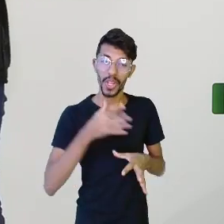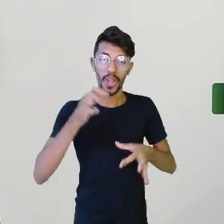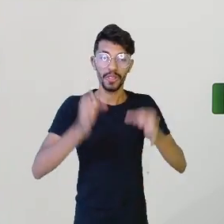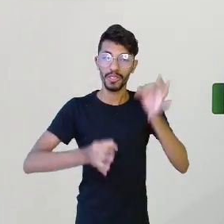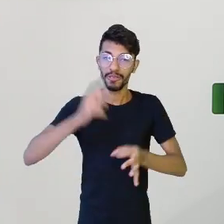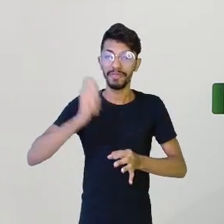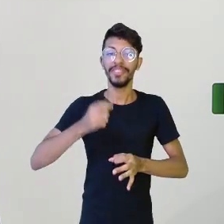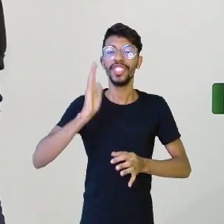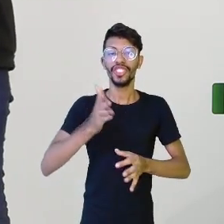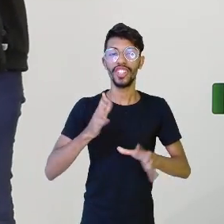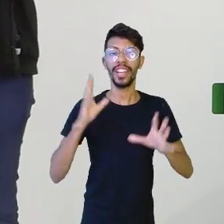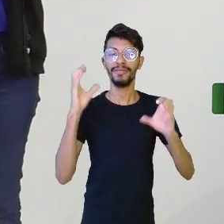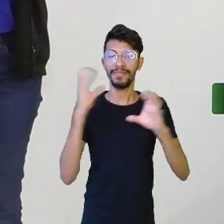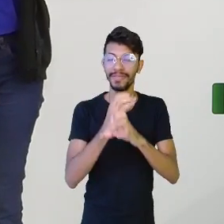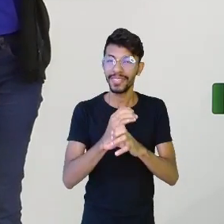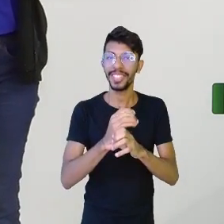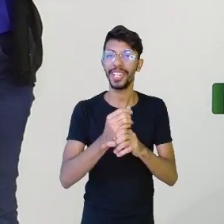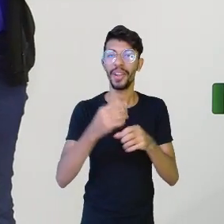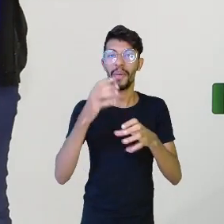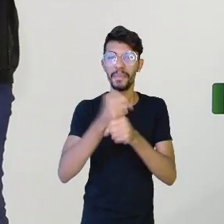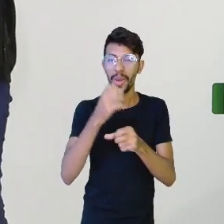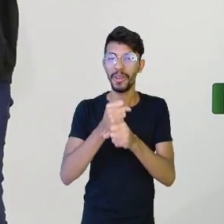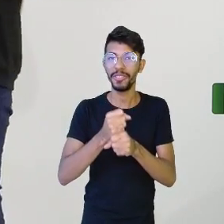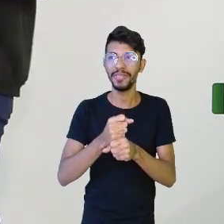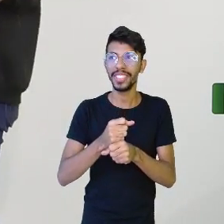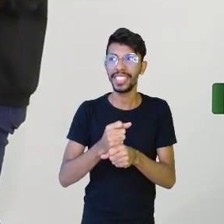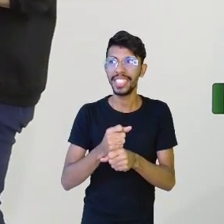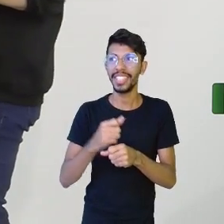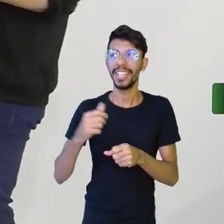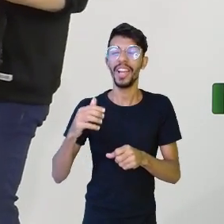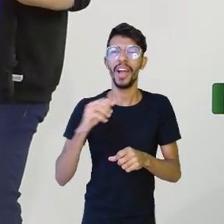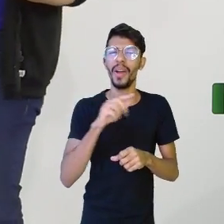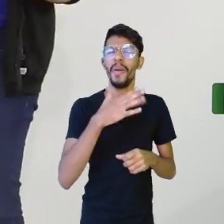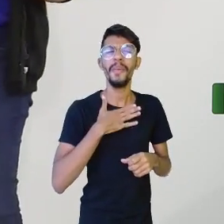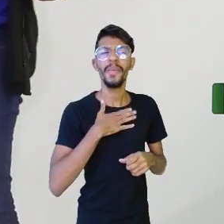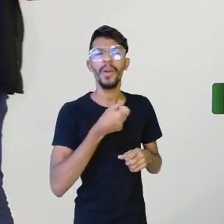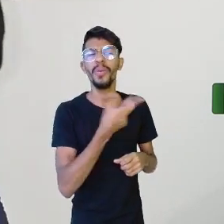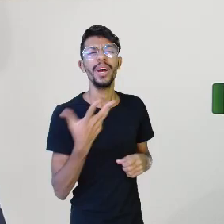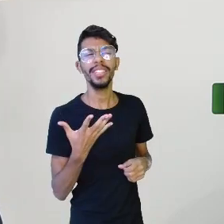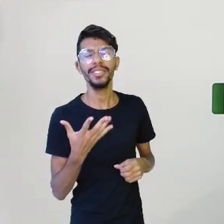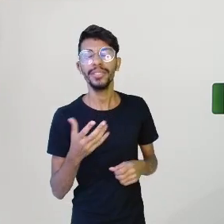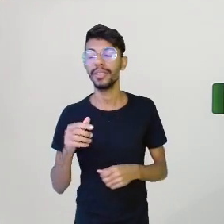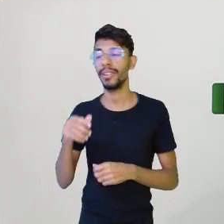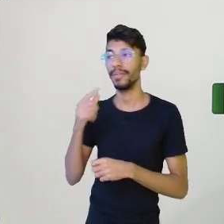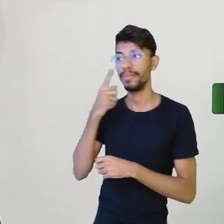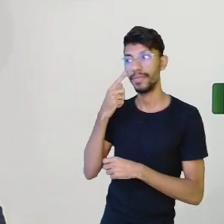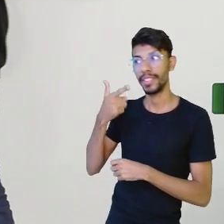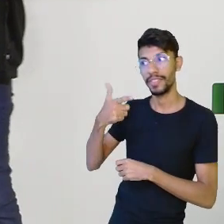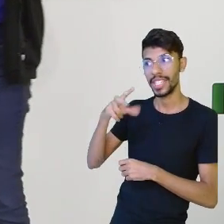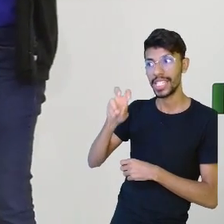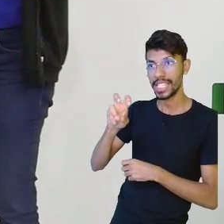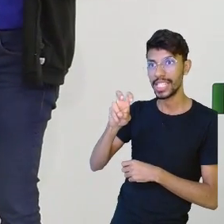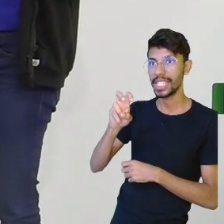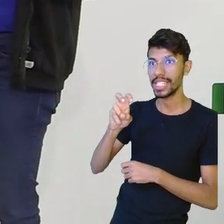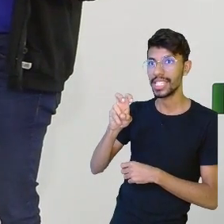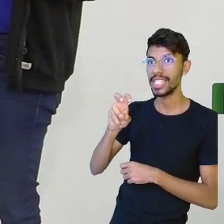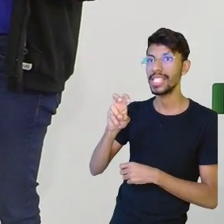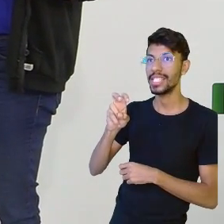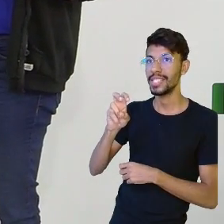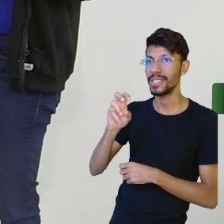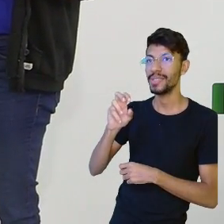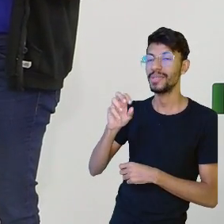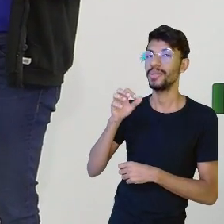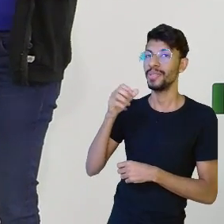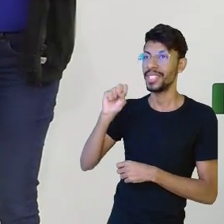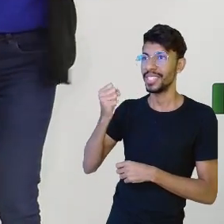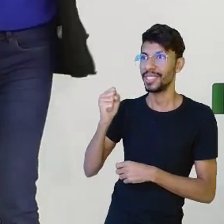pontos e já contaram todas as coisas, então. O meu tempo foi de quanto tempo, Márcia? Por favor, fala aí. 25 segundos,